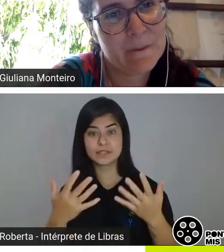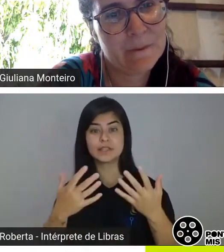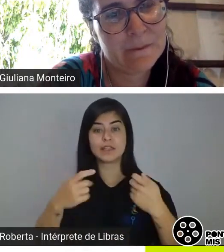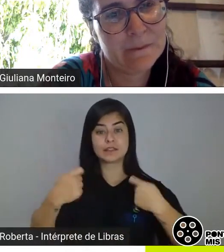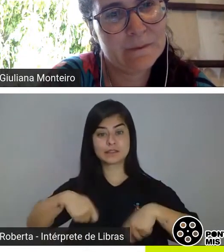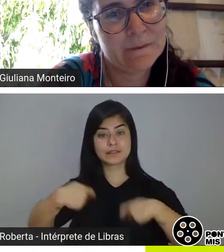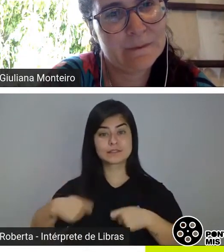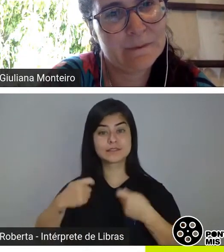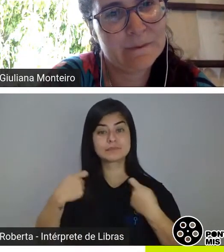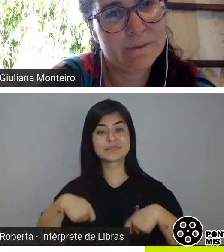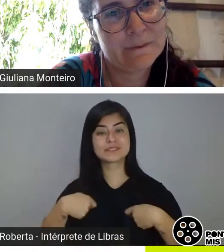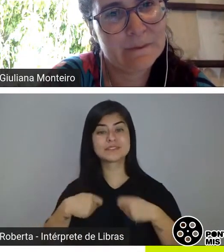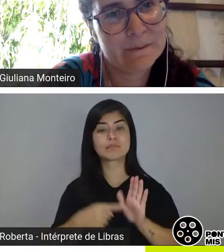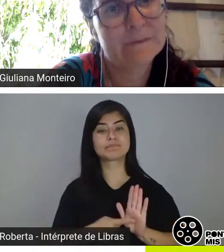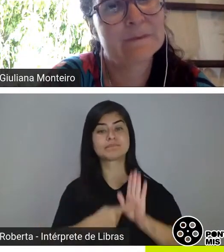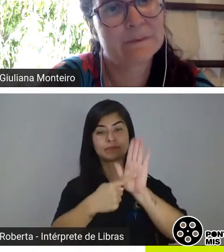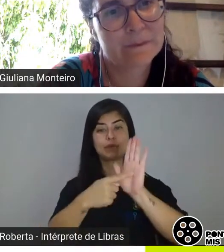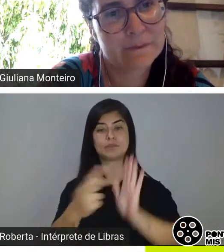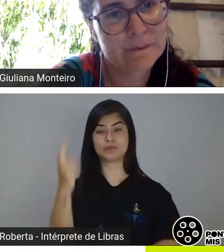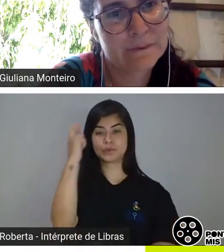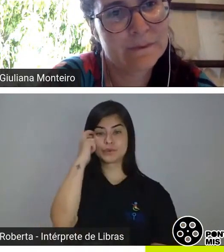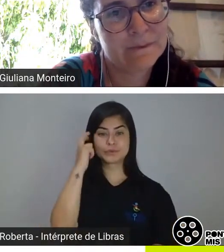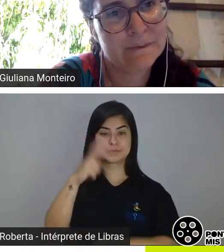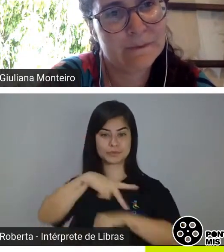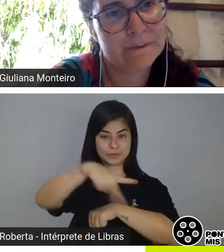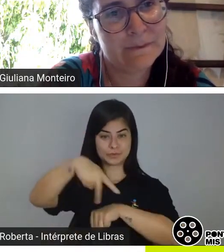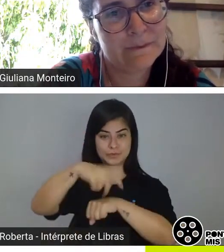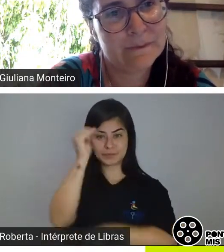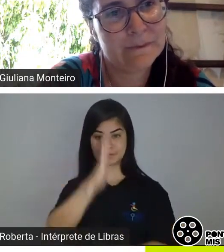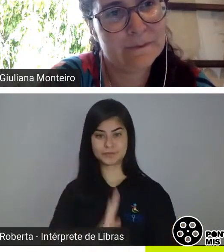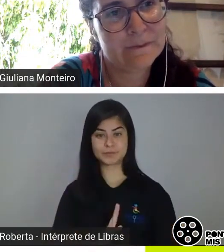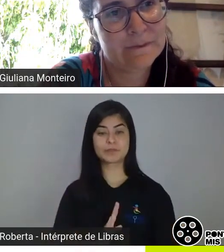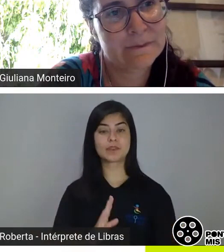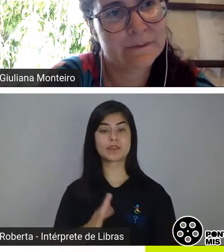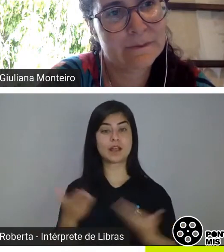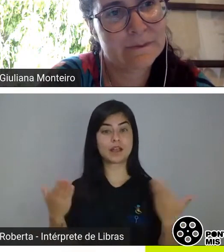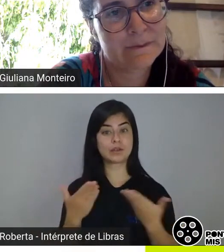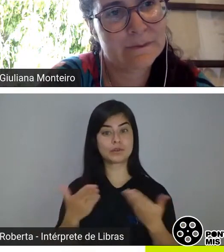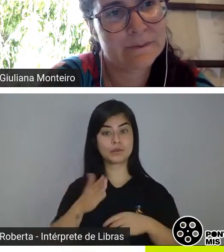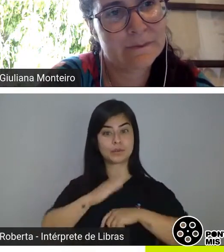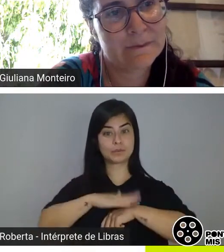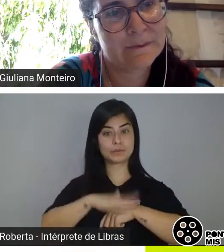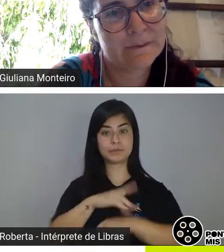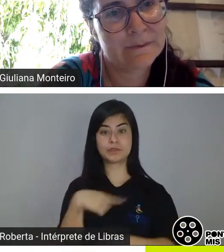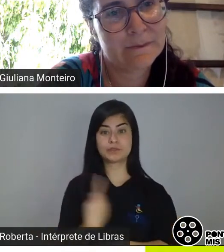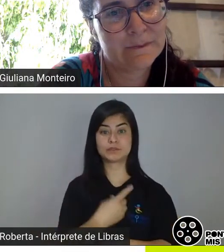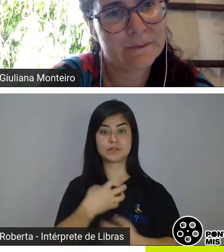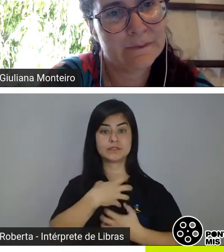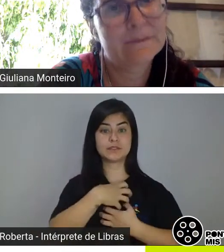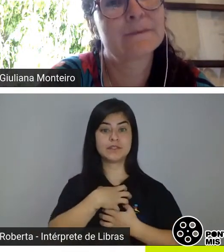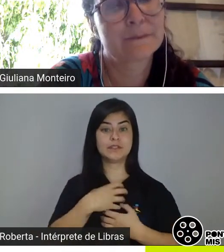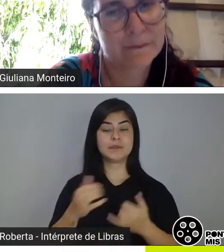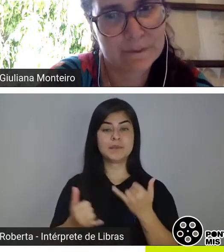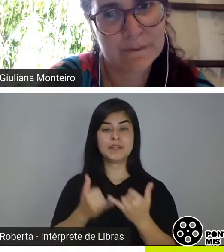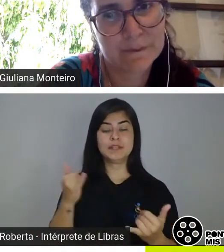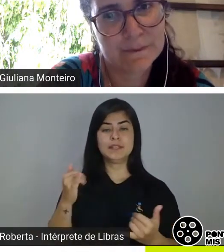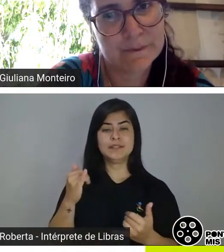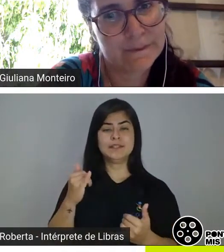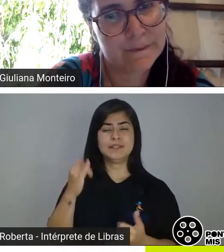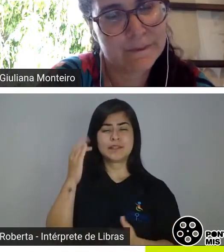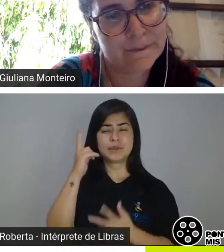produzir cultura no país. Assim, nós estamos vivendo, nesse momento, um pesadelo perfeito, assim, porque